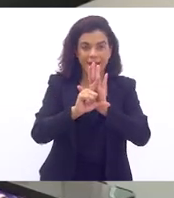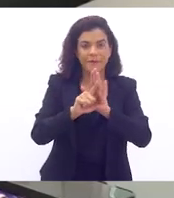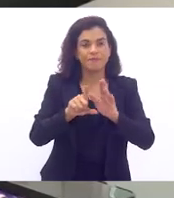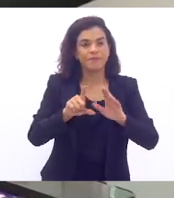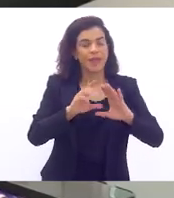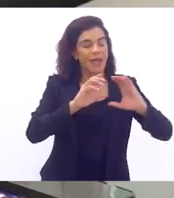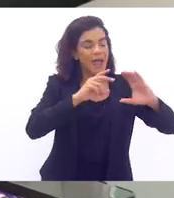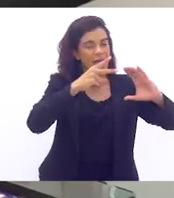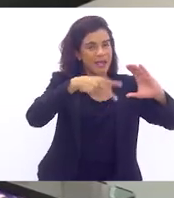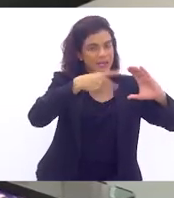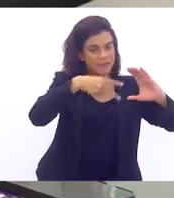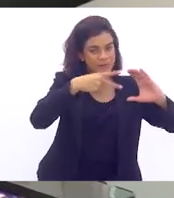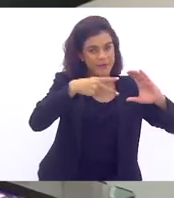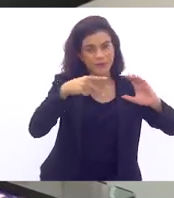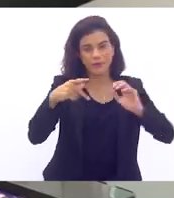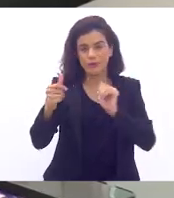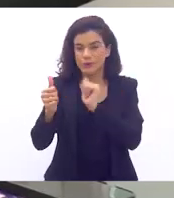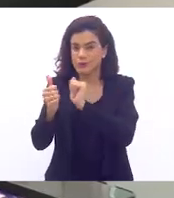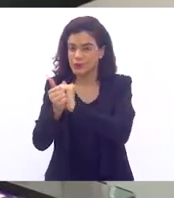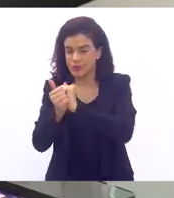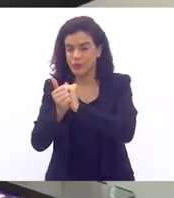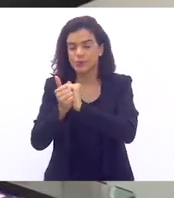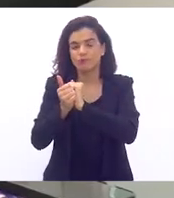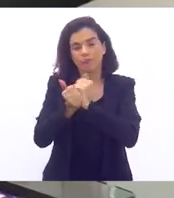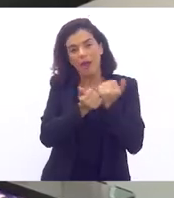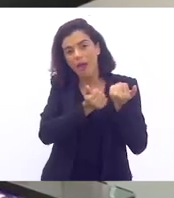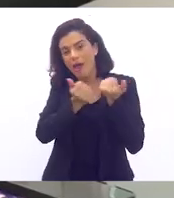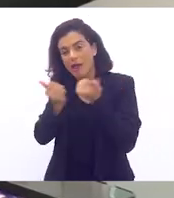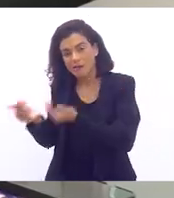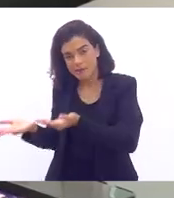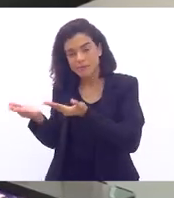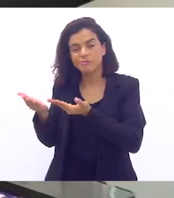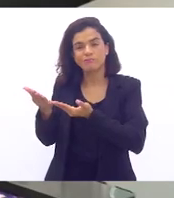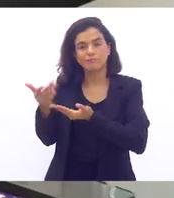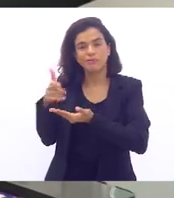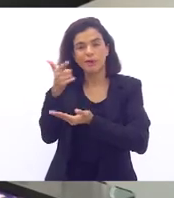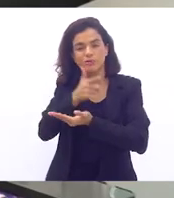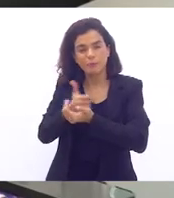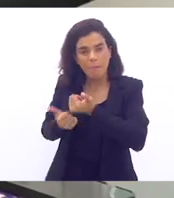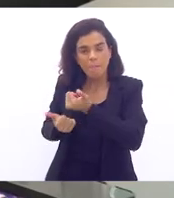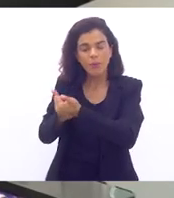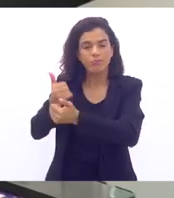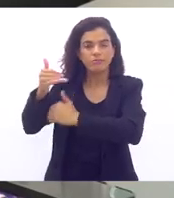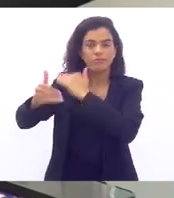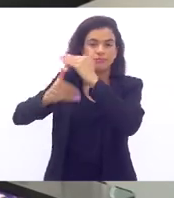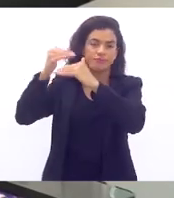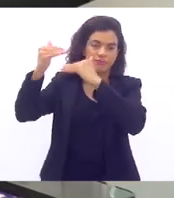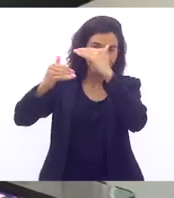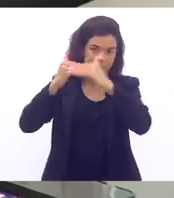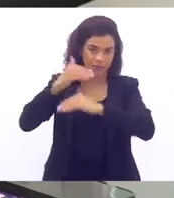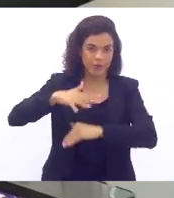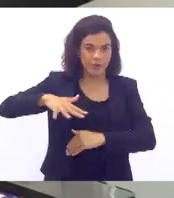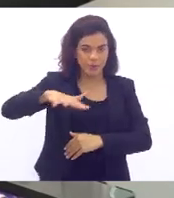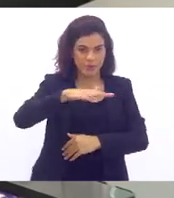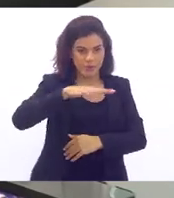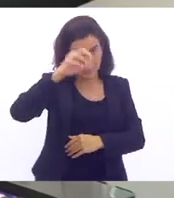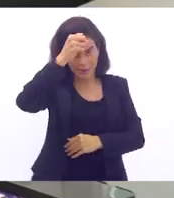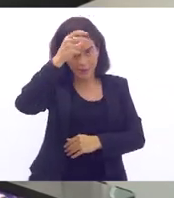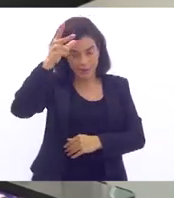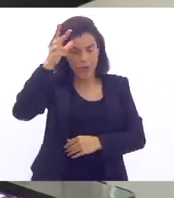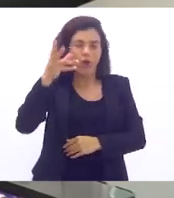dos Vereadores à disposição para que nós podemos nós podemos avançar também no cenário Municipal